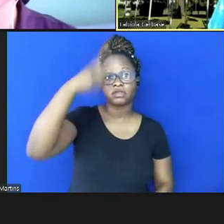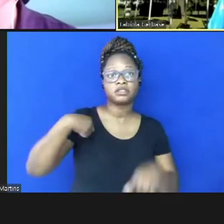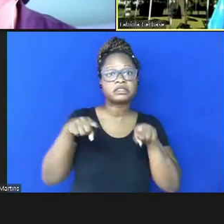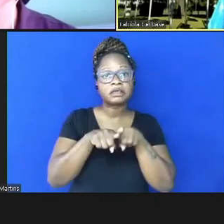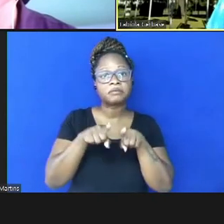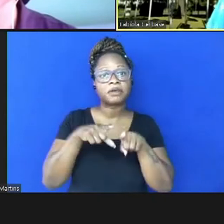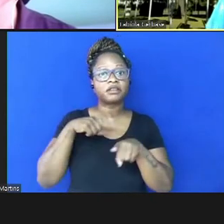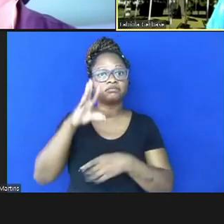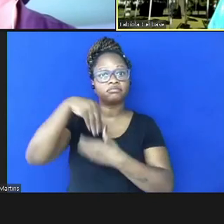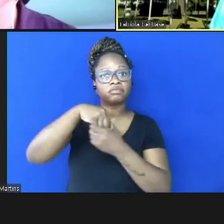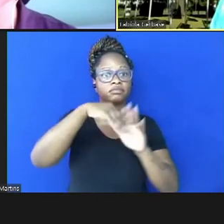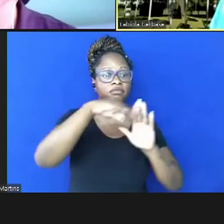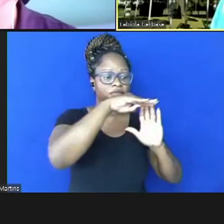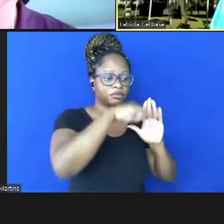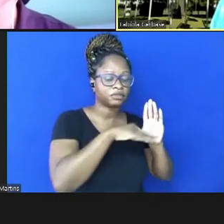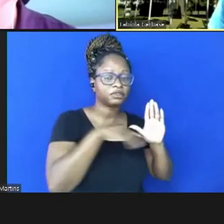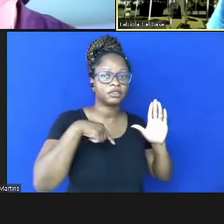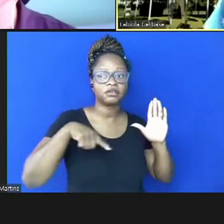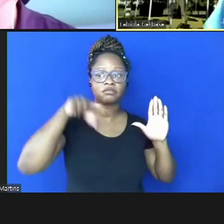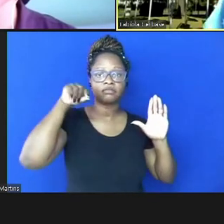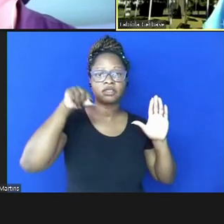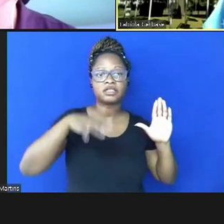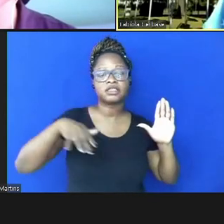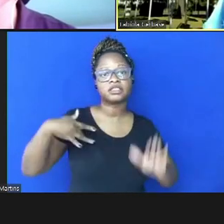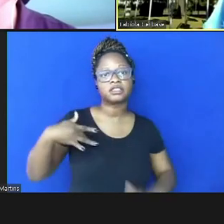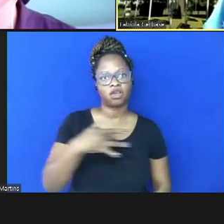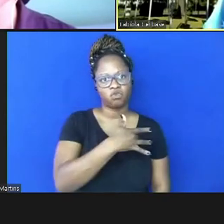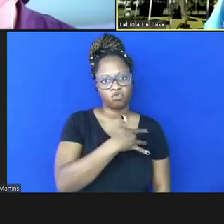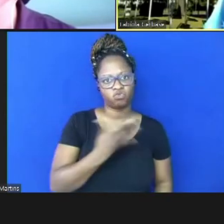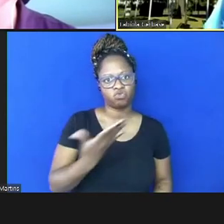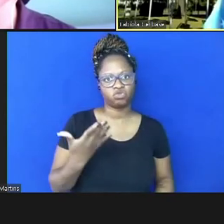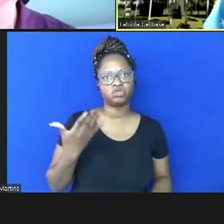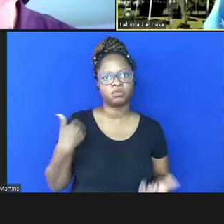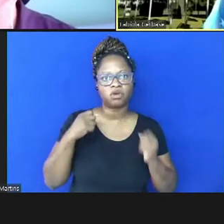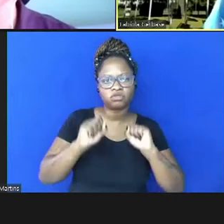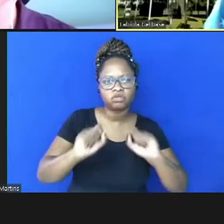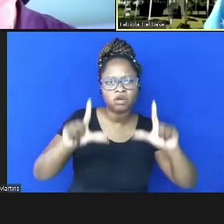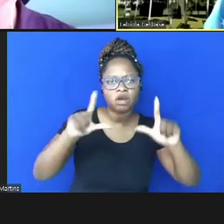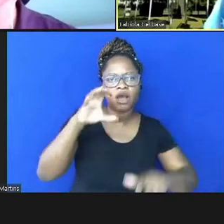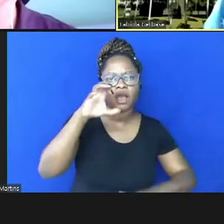algumas opções na área de saúde pública. Poderia até abrir aqui rapidamente,